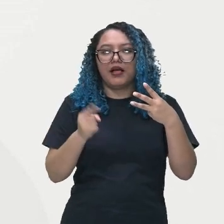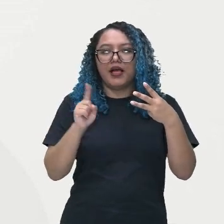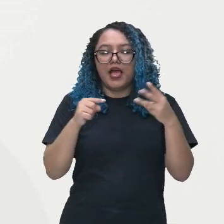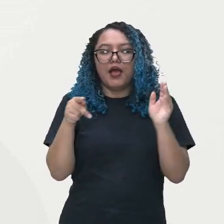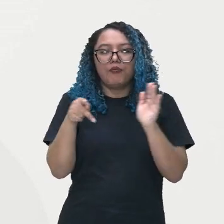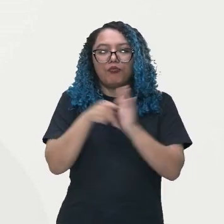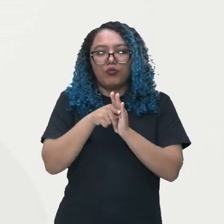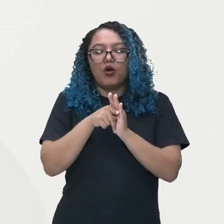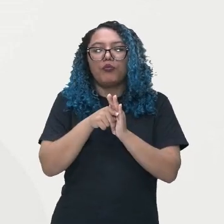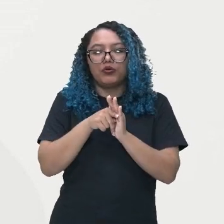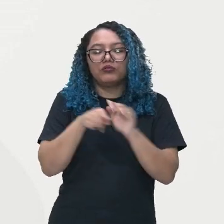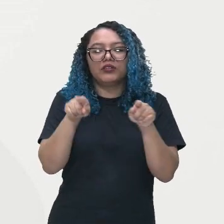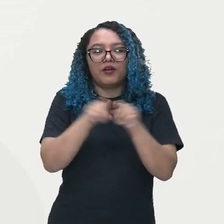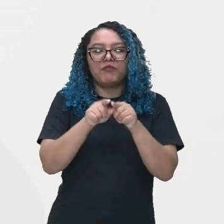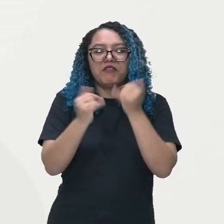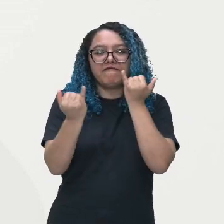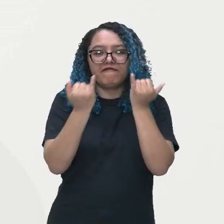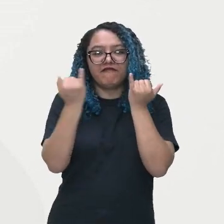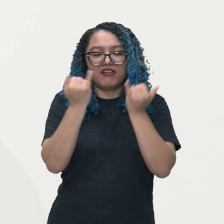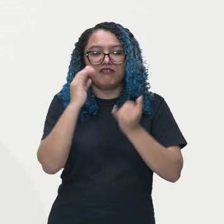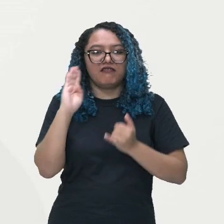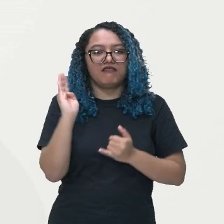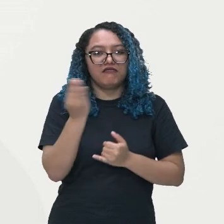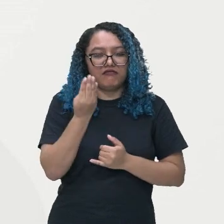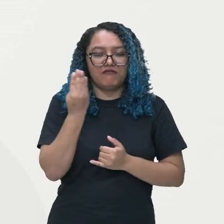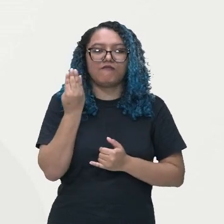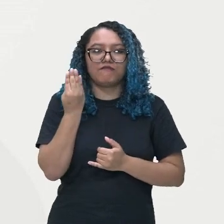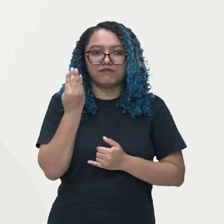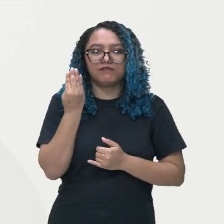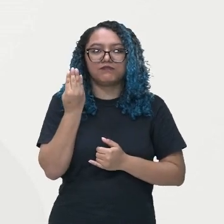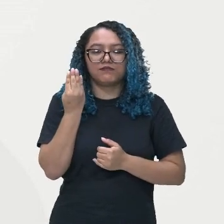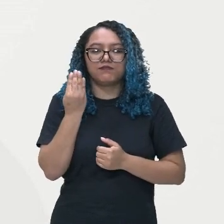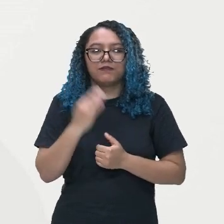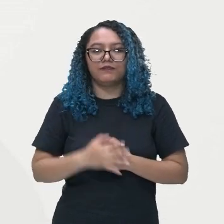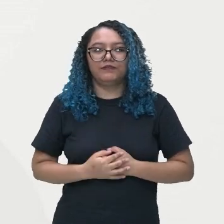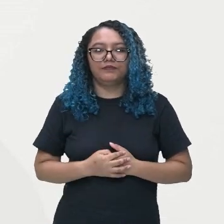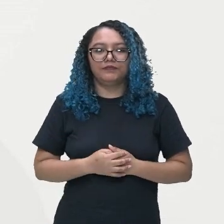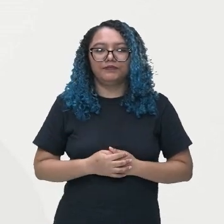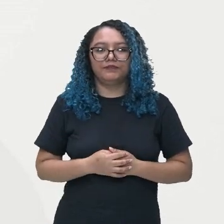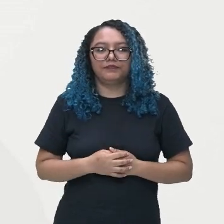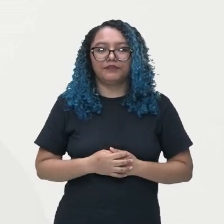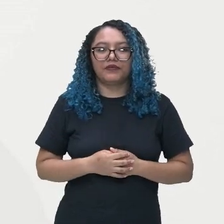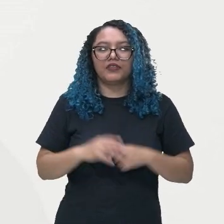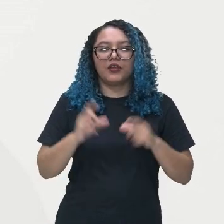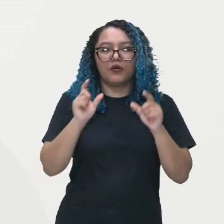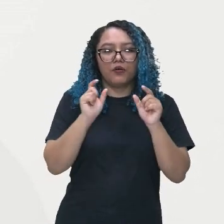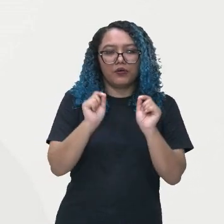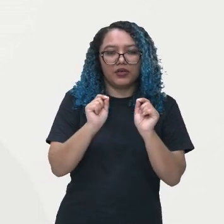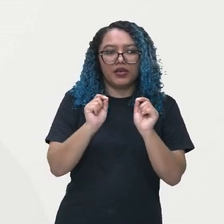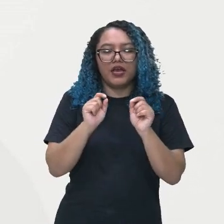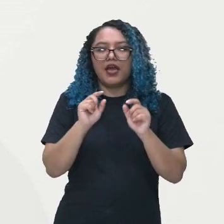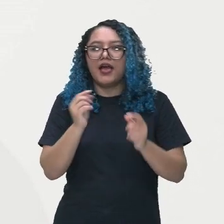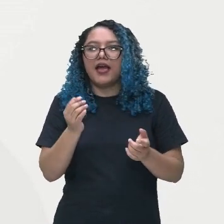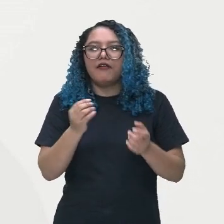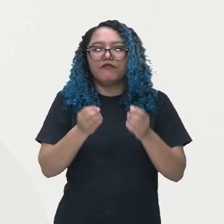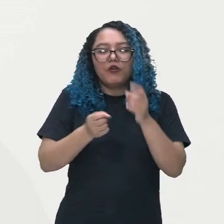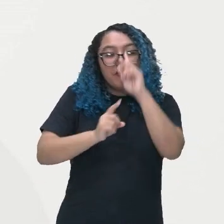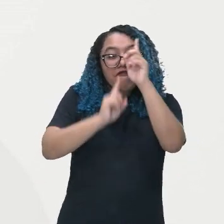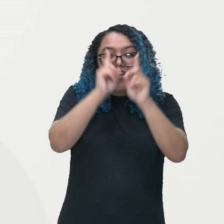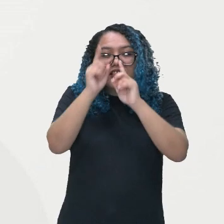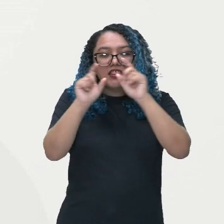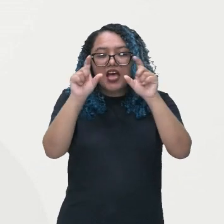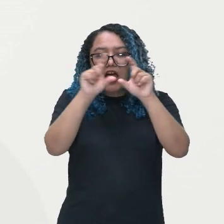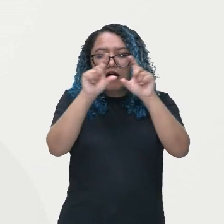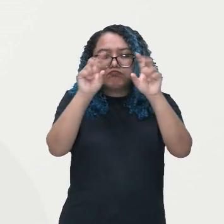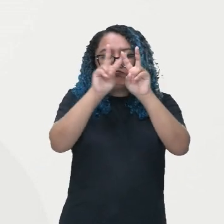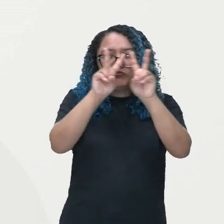fake news, ok? E aí que eles vão ser bem espertos, vão fazer um título bem atrativo, que todo mundo vai querer